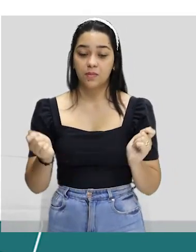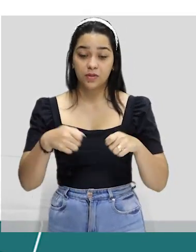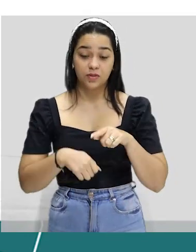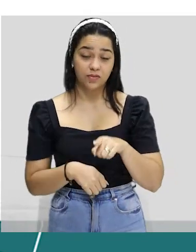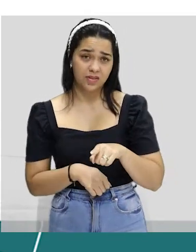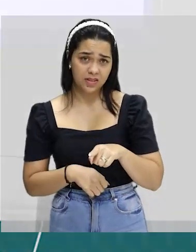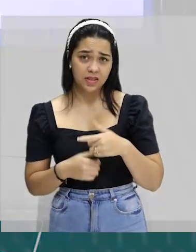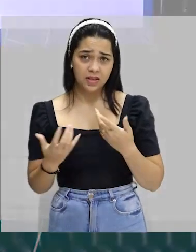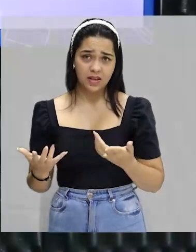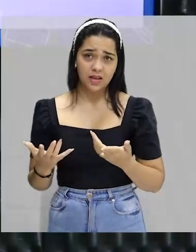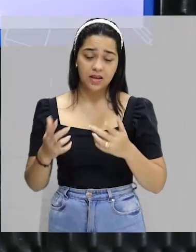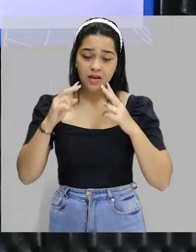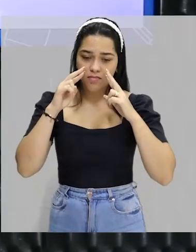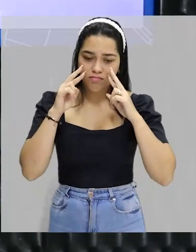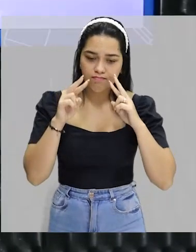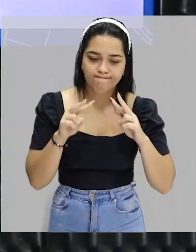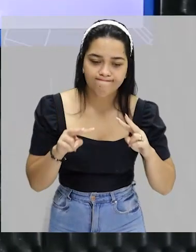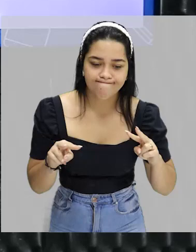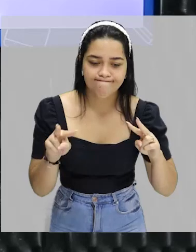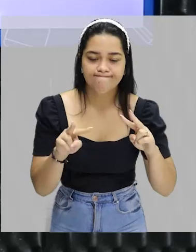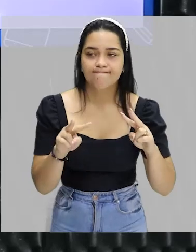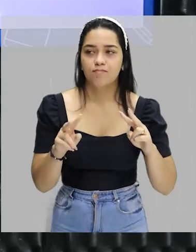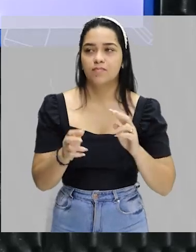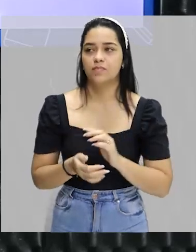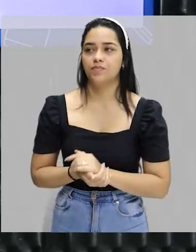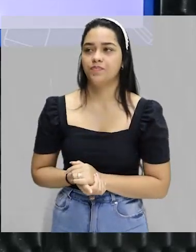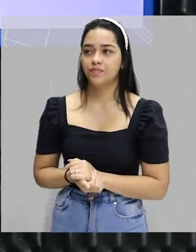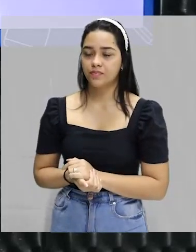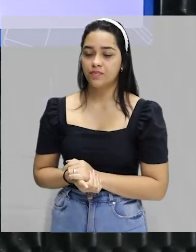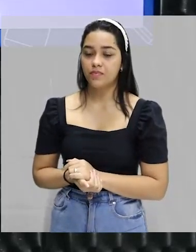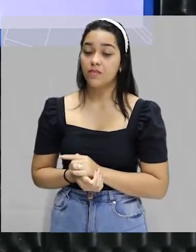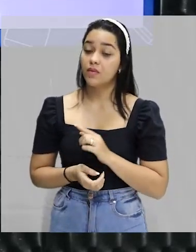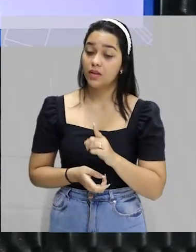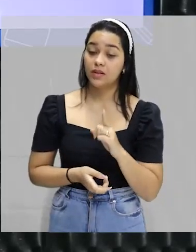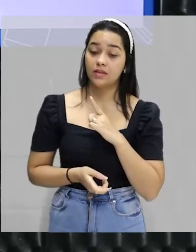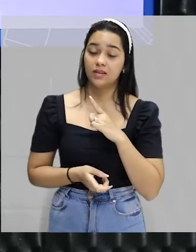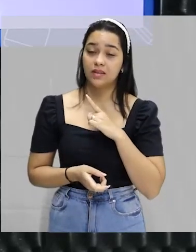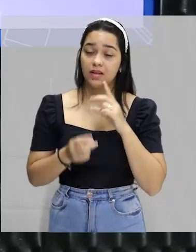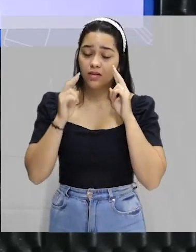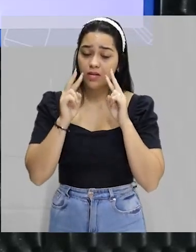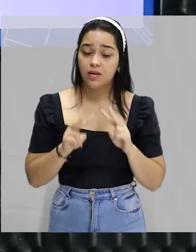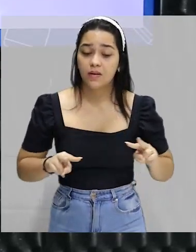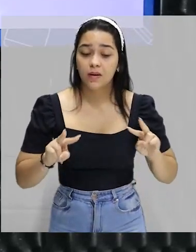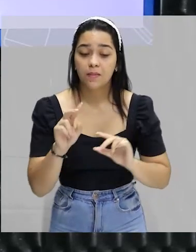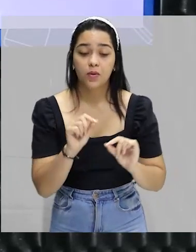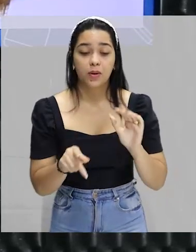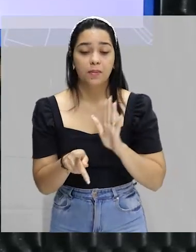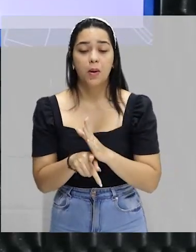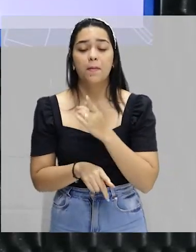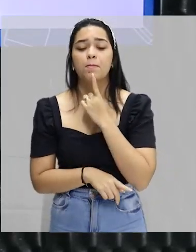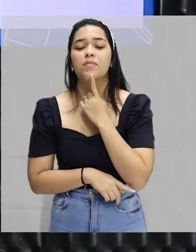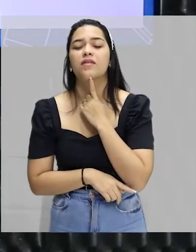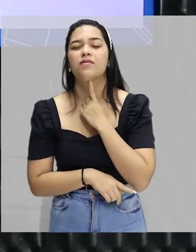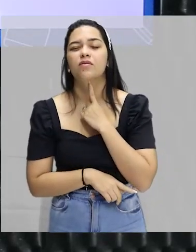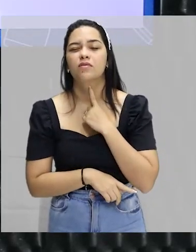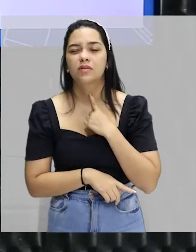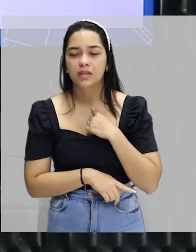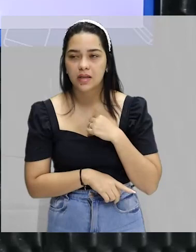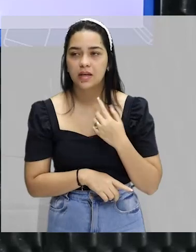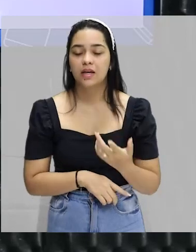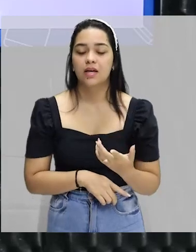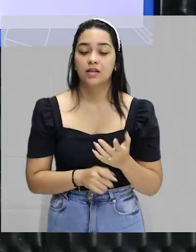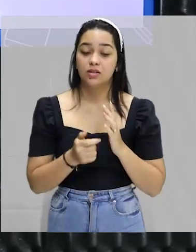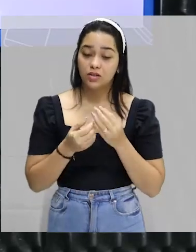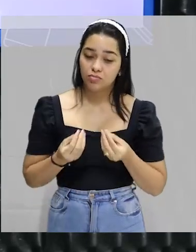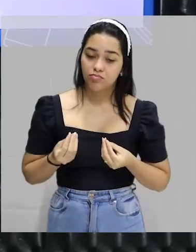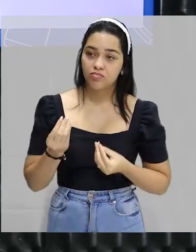você esteja inclinado, esteja inclinado pela vontade de